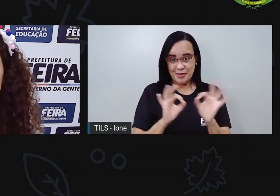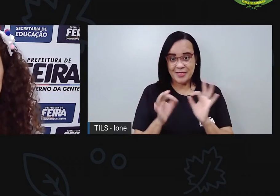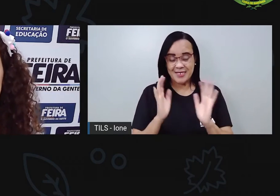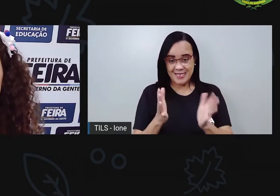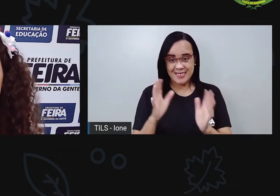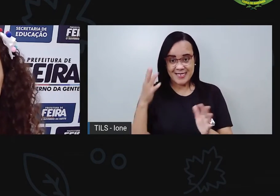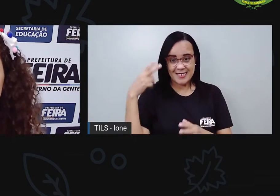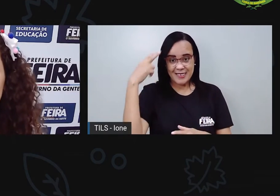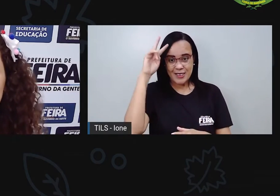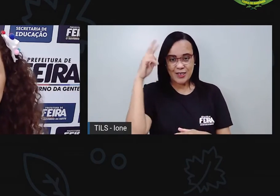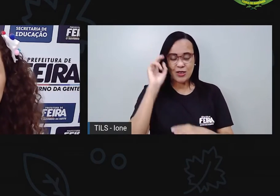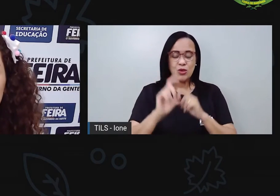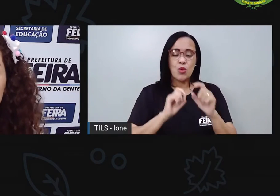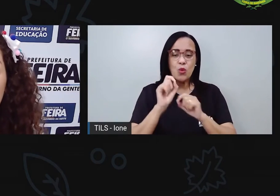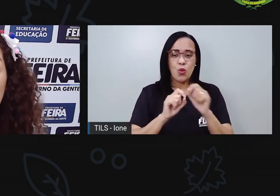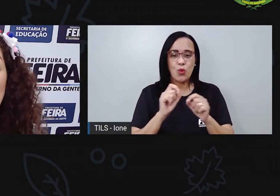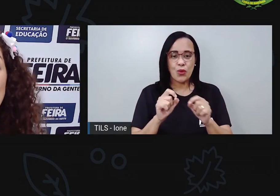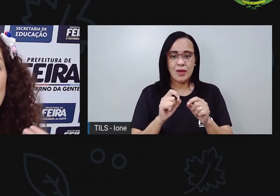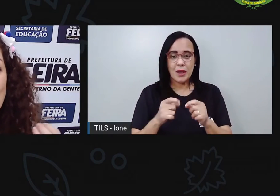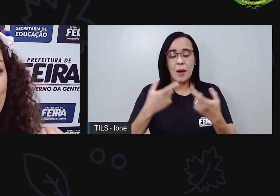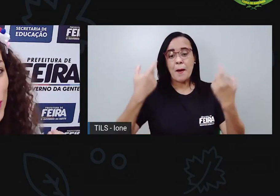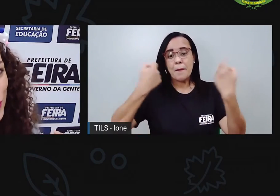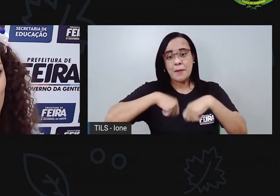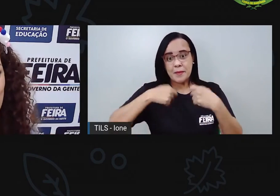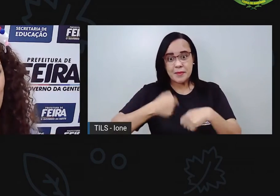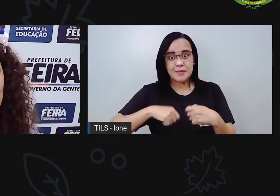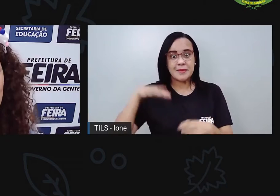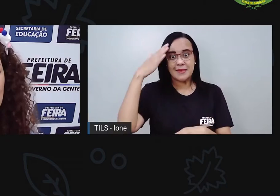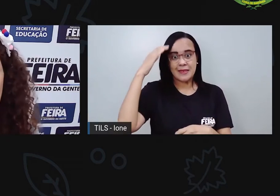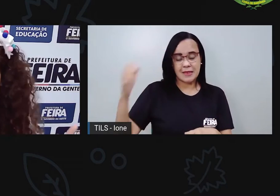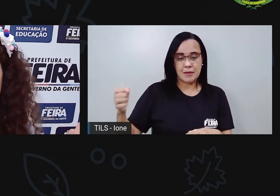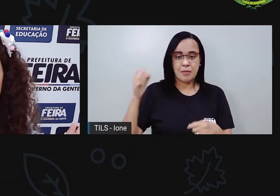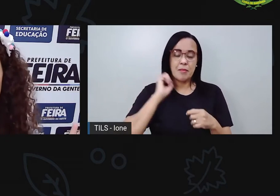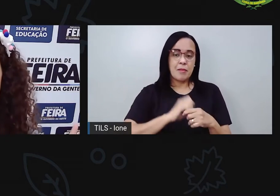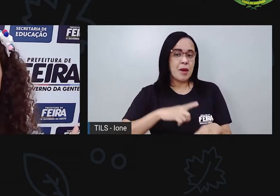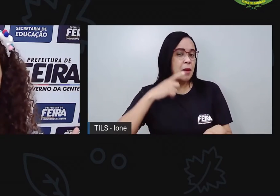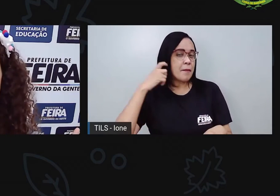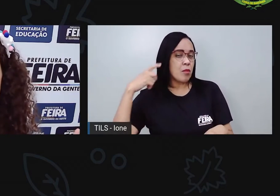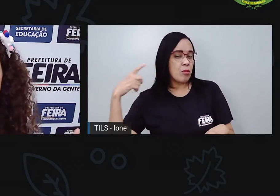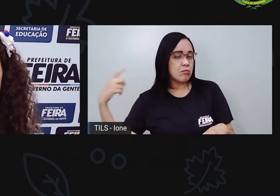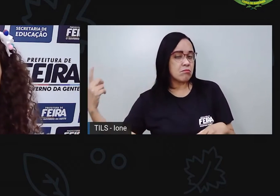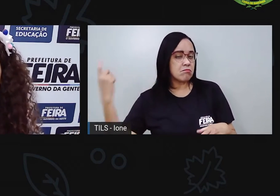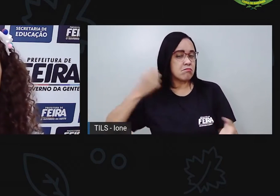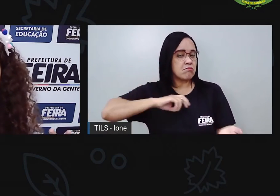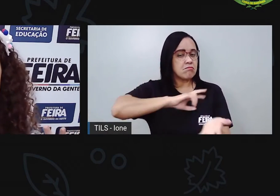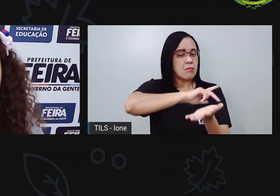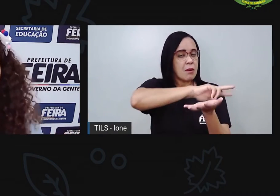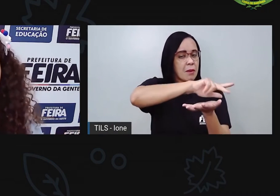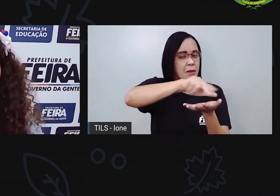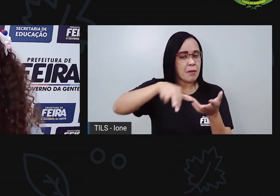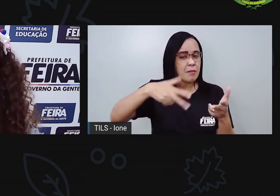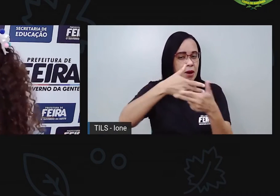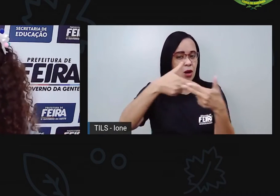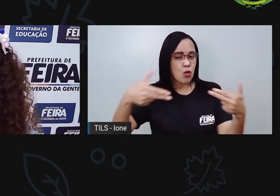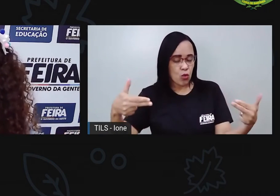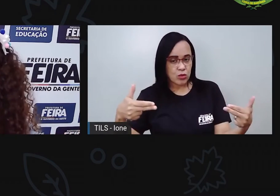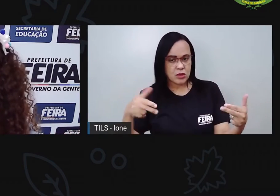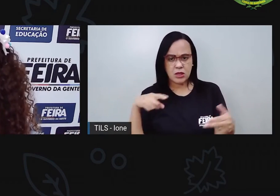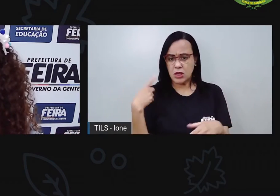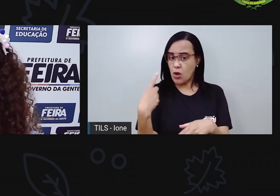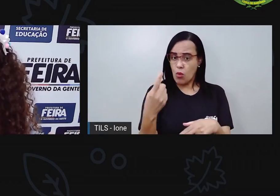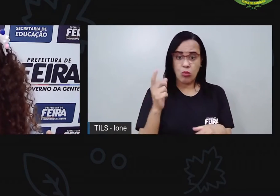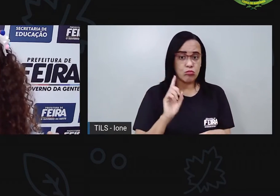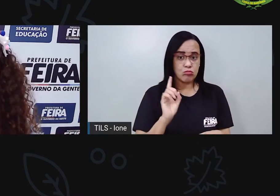história e que a gente precisa explorar os sons dos objetos vários objetos não precisa ser apenas